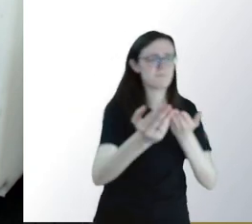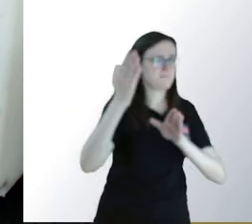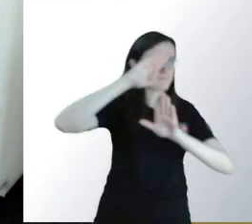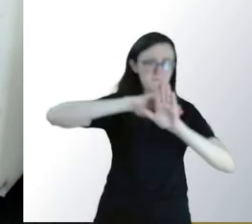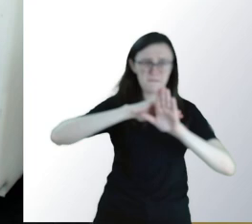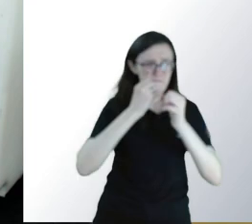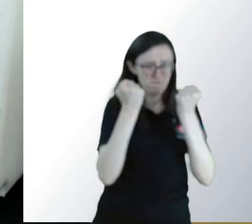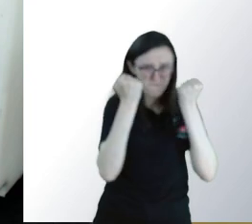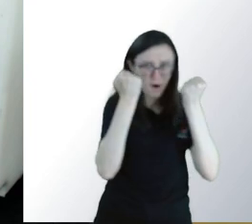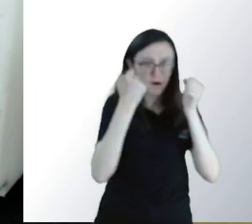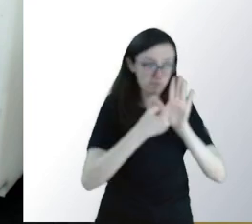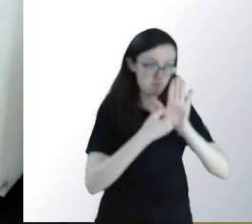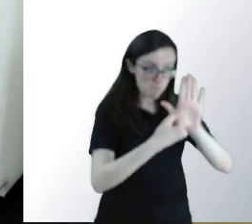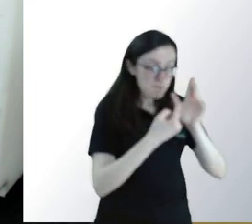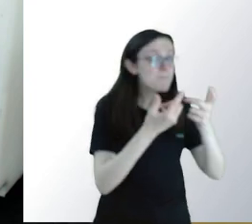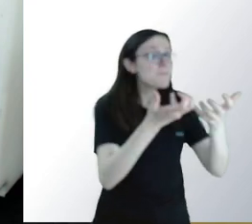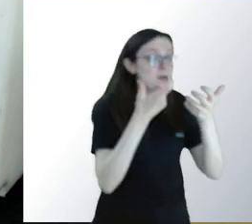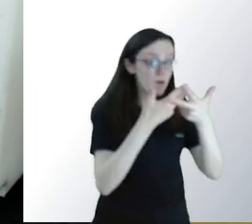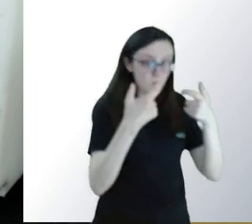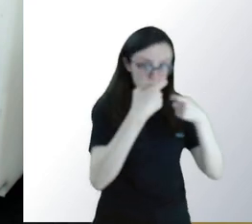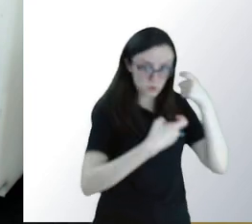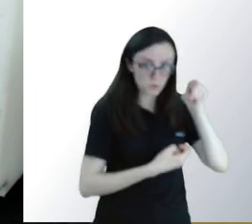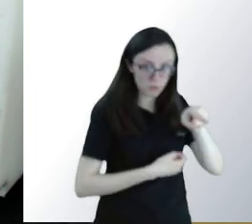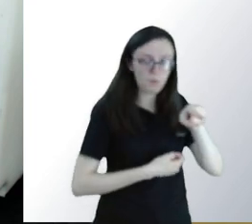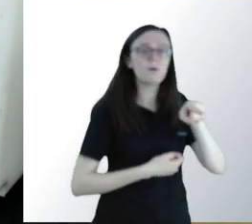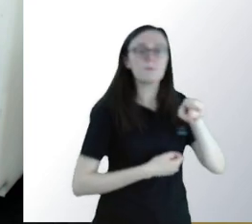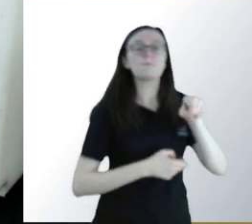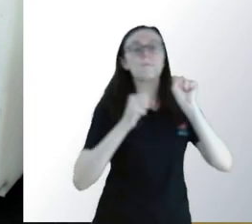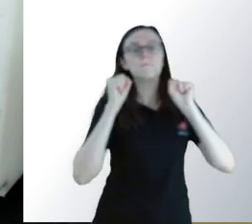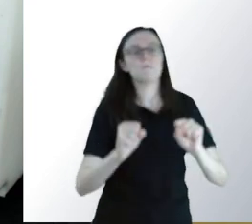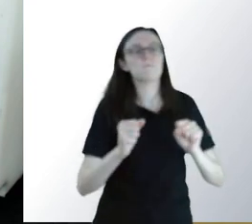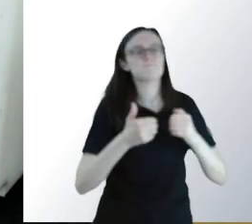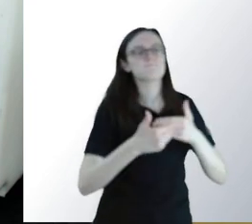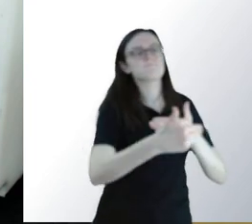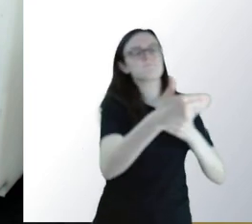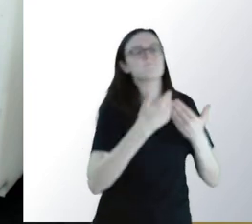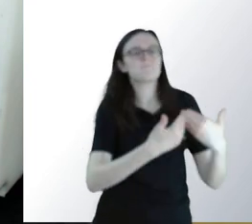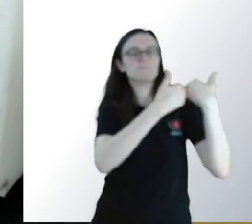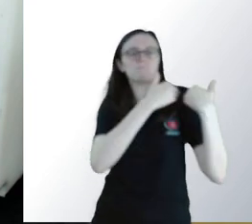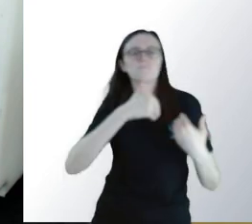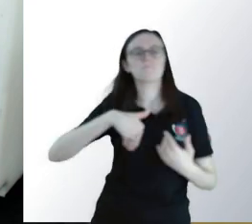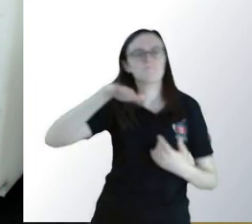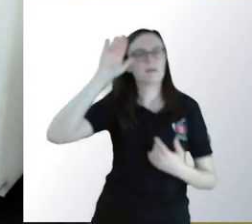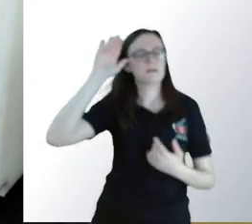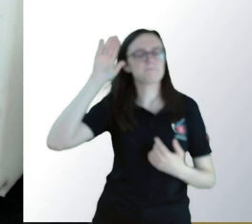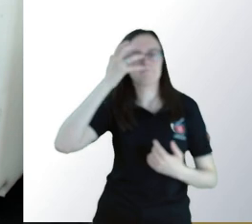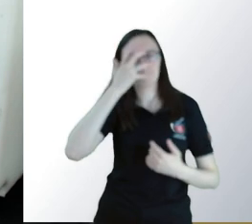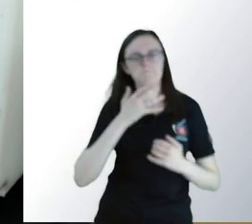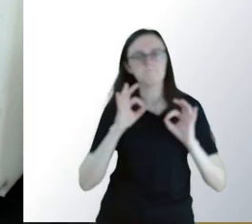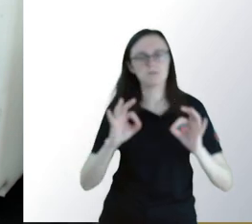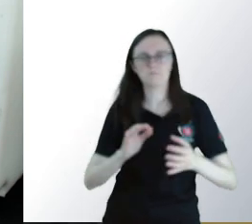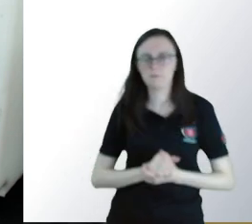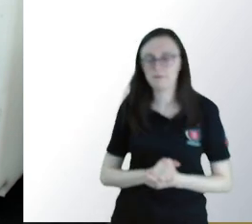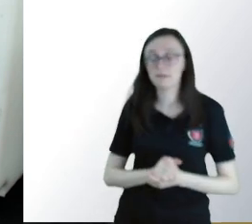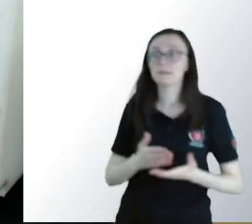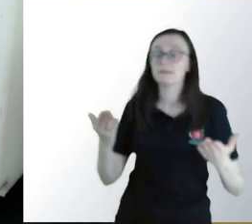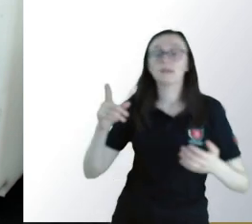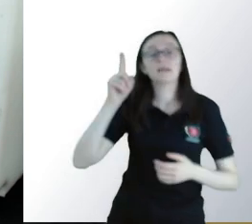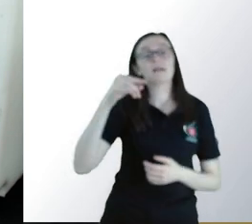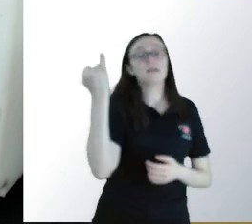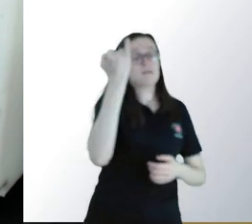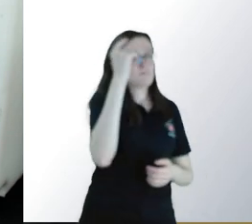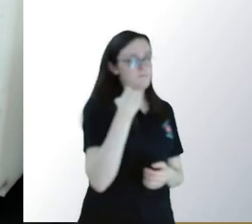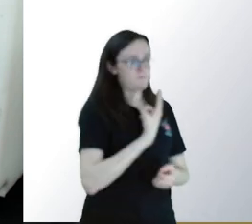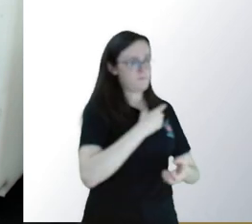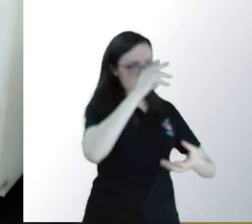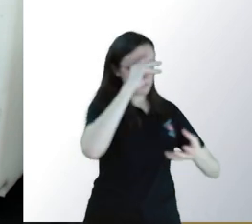sexual podem sim levar a uma responsabilização mais assuntosa. Acho que é importante também a gente